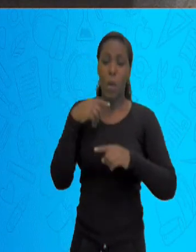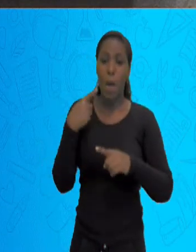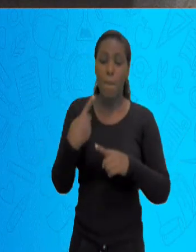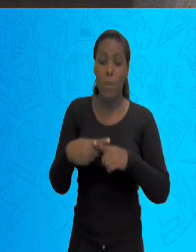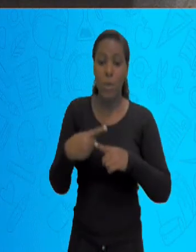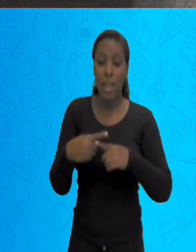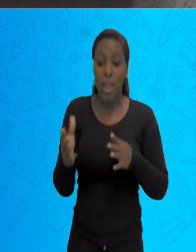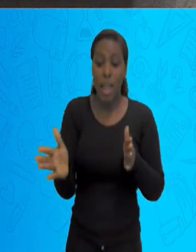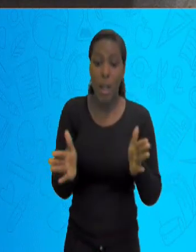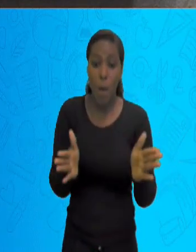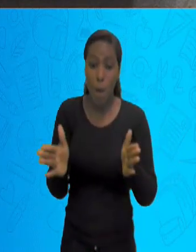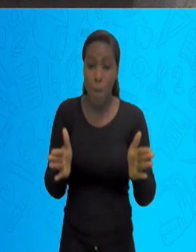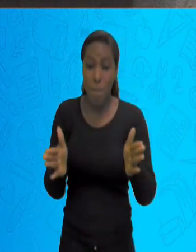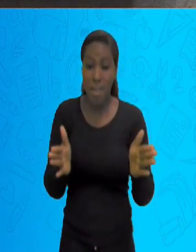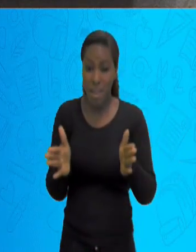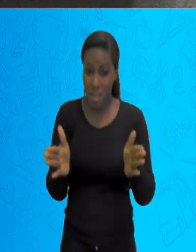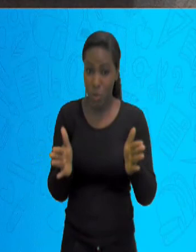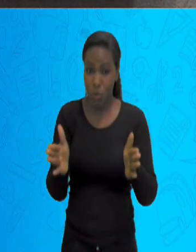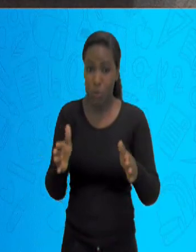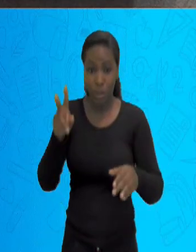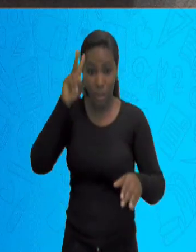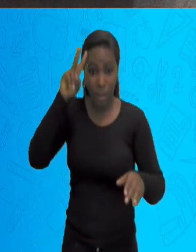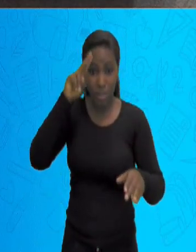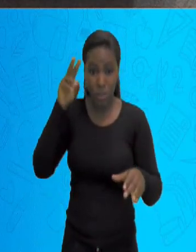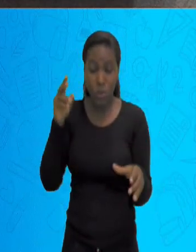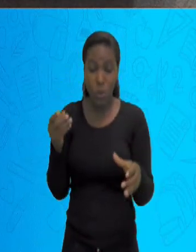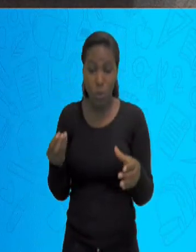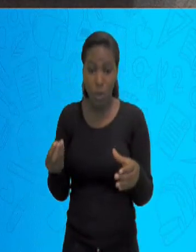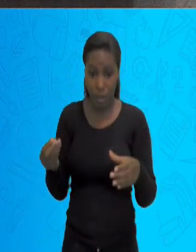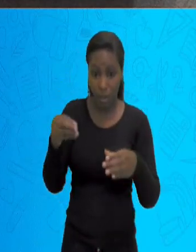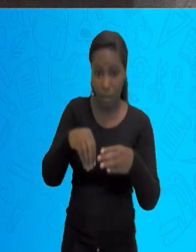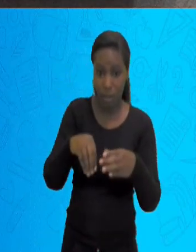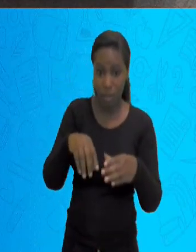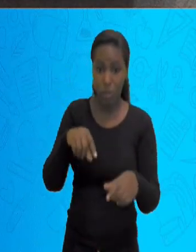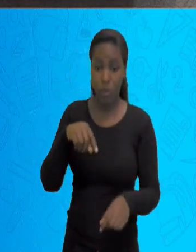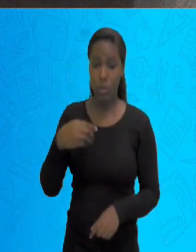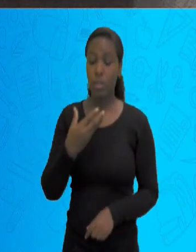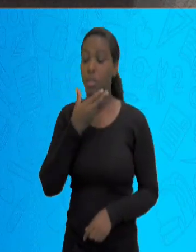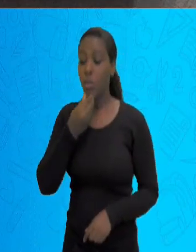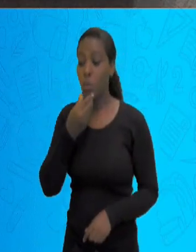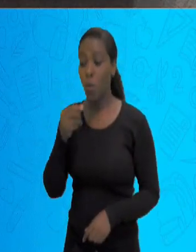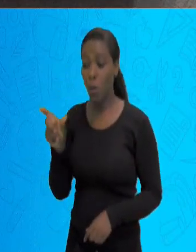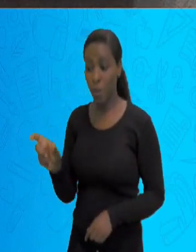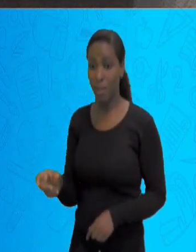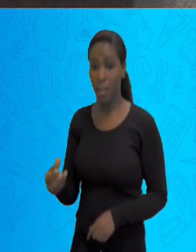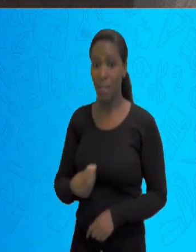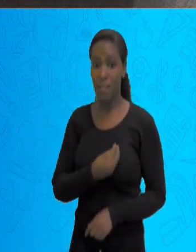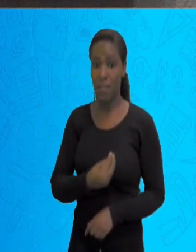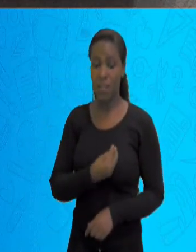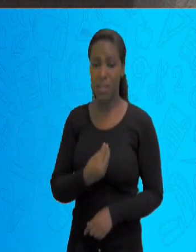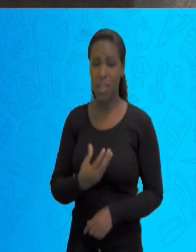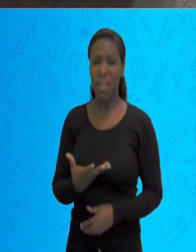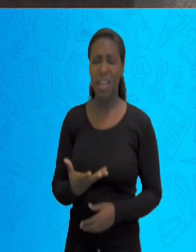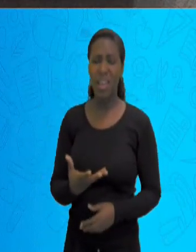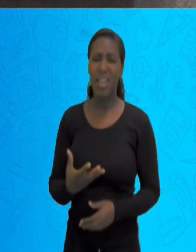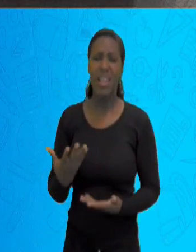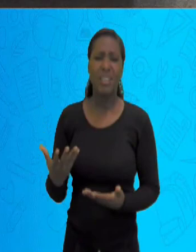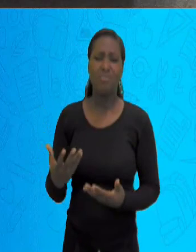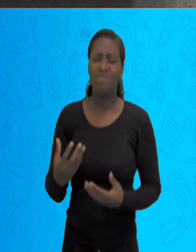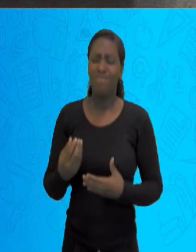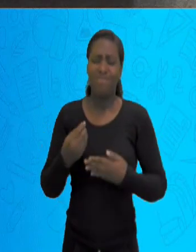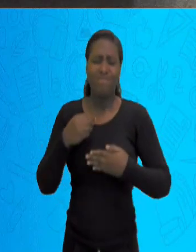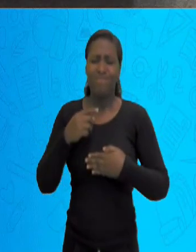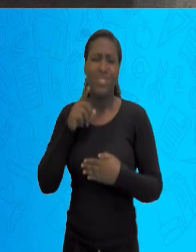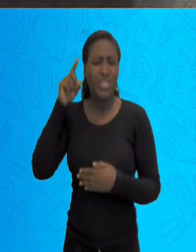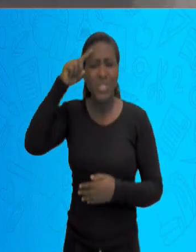mundial. E todo esse poema é um questionamento. E agora, José?